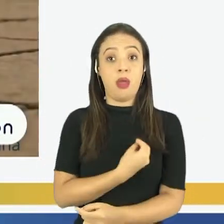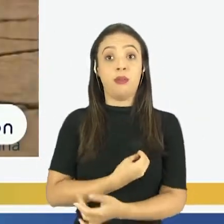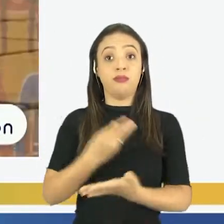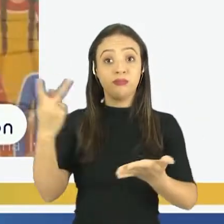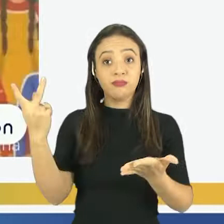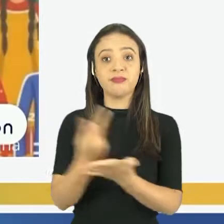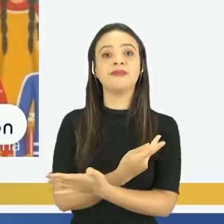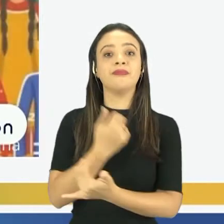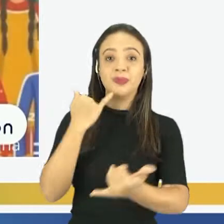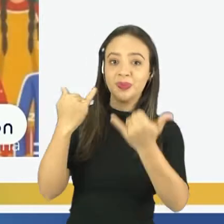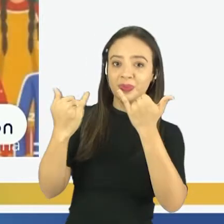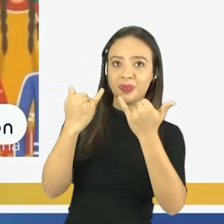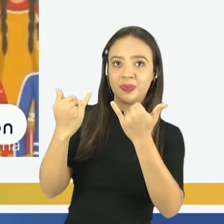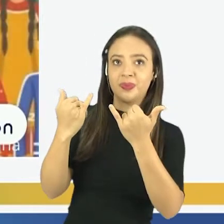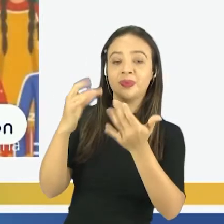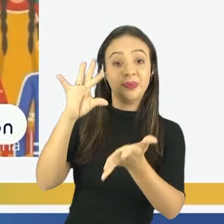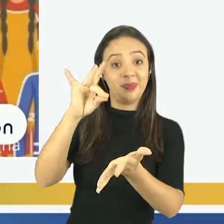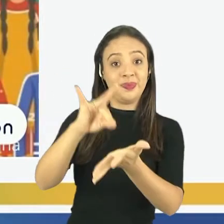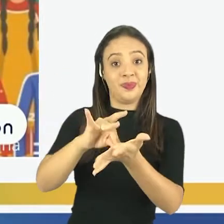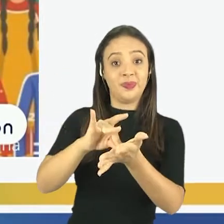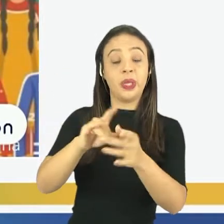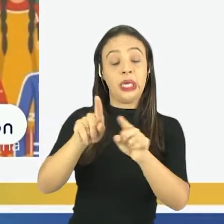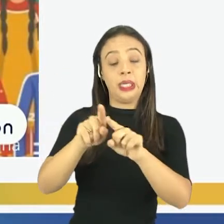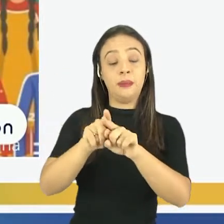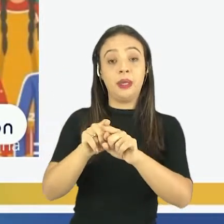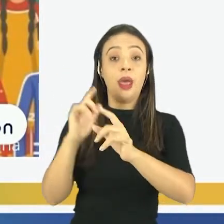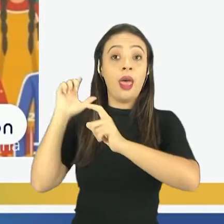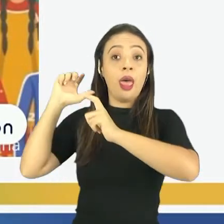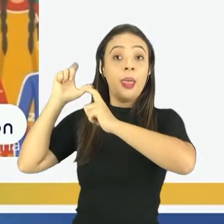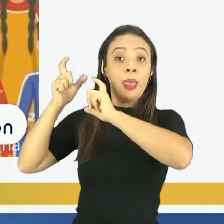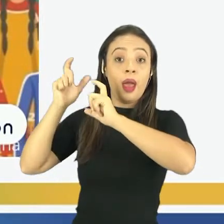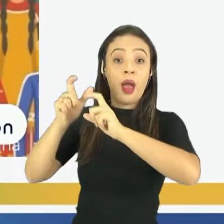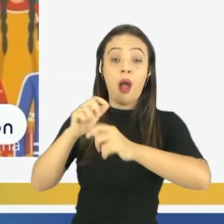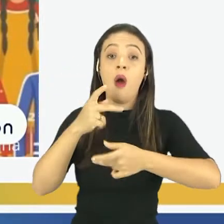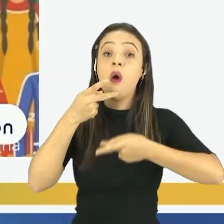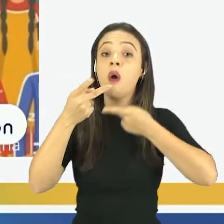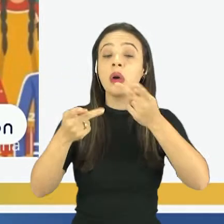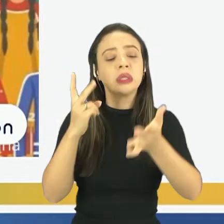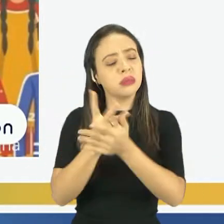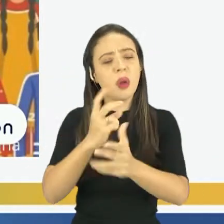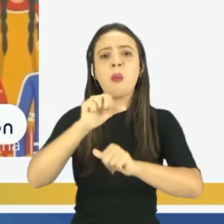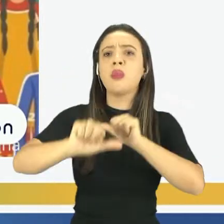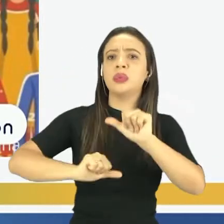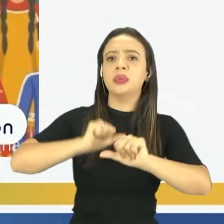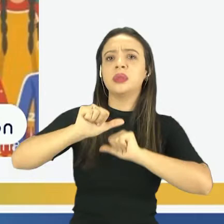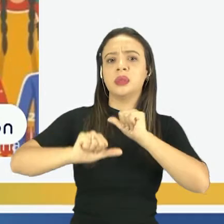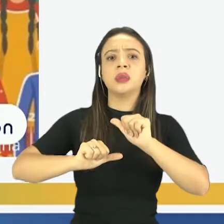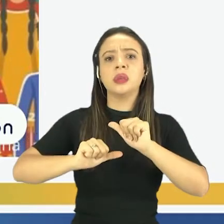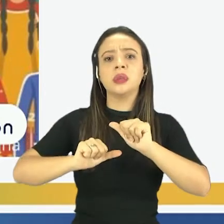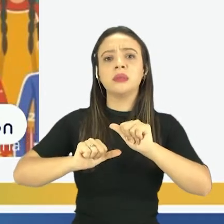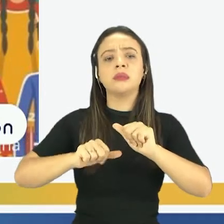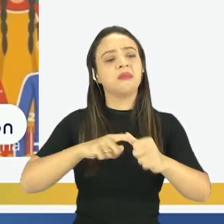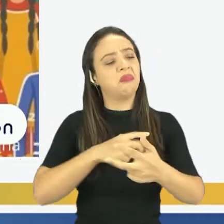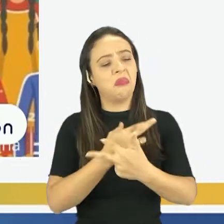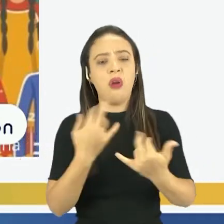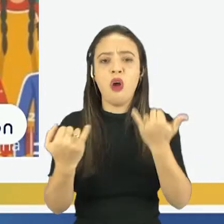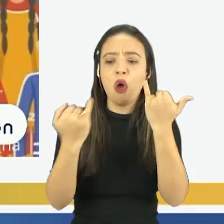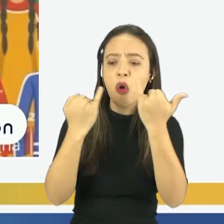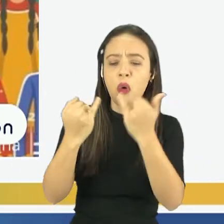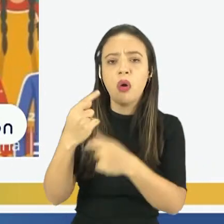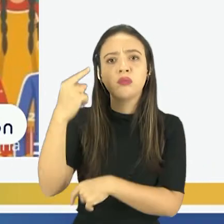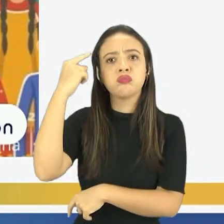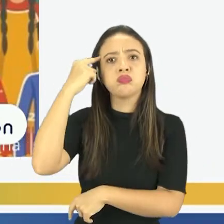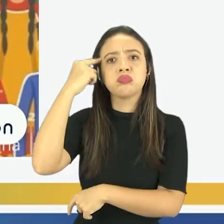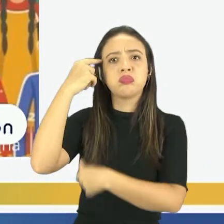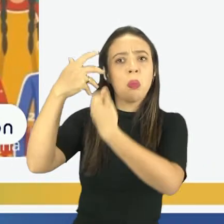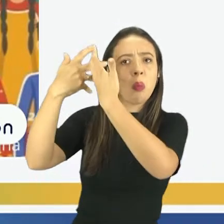realidade. Por serem histórias da tradição oral, elas estão em constante transformação Há muitas informações sobre o